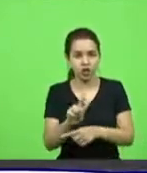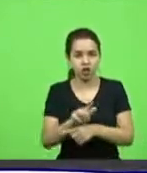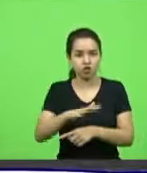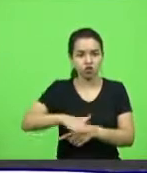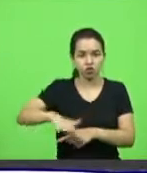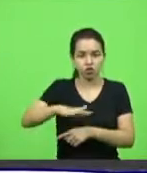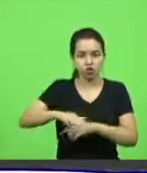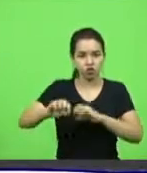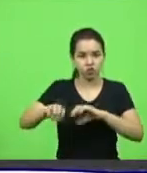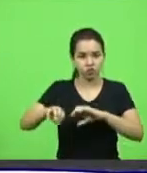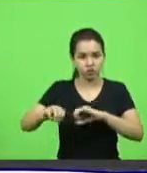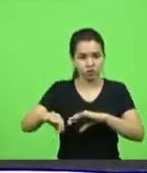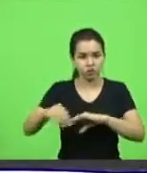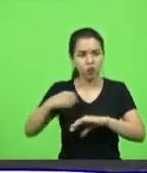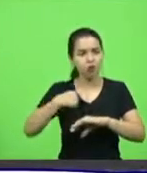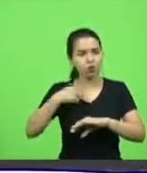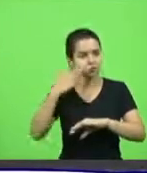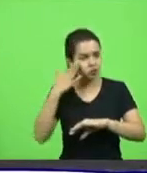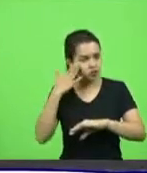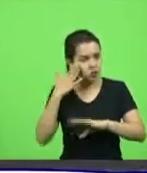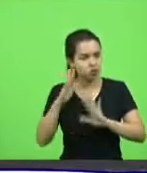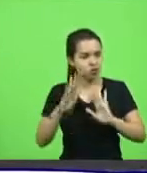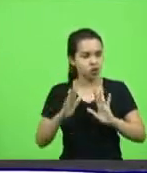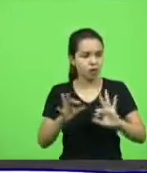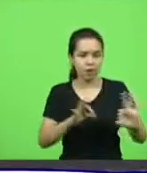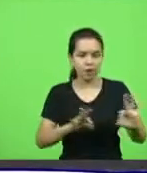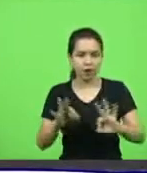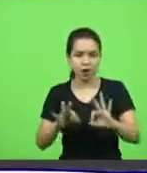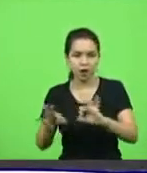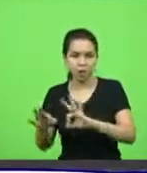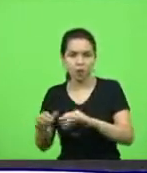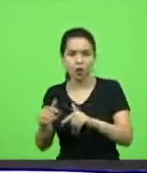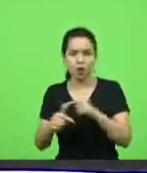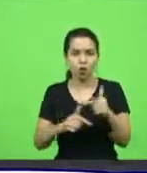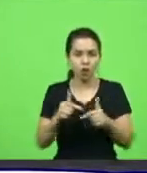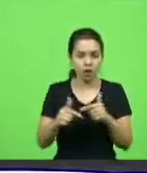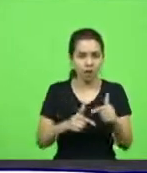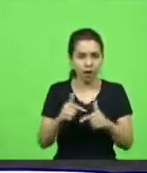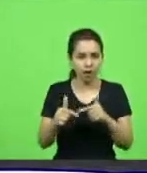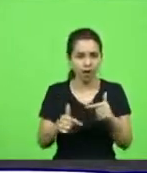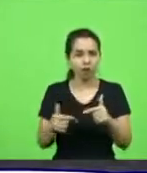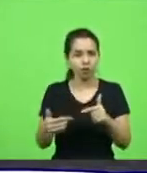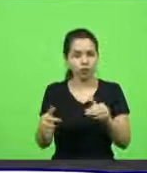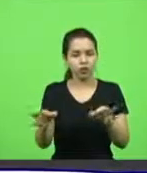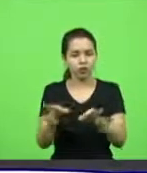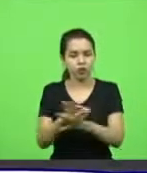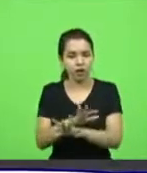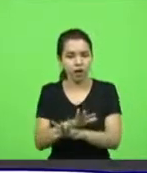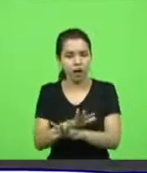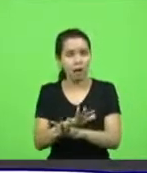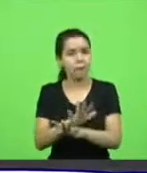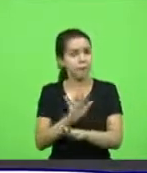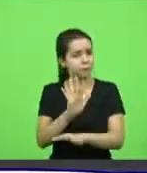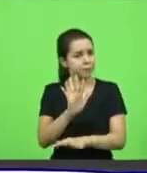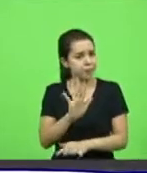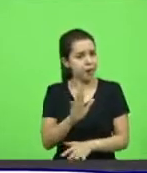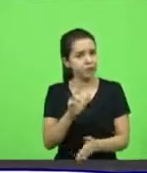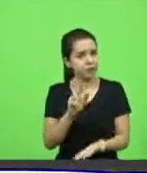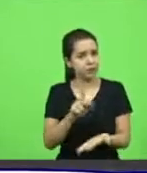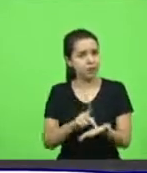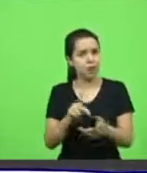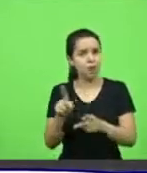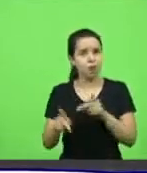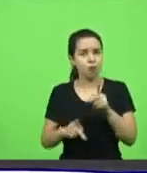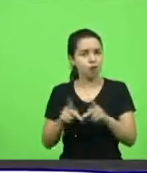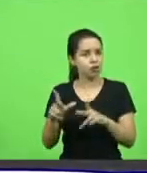sei que está sendo feito todo um trabalho para isso terminar mas sinceramente a população não